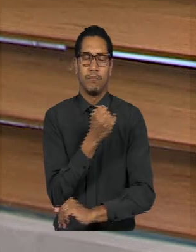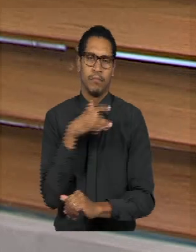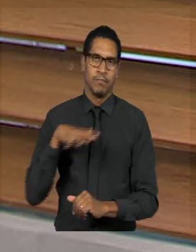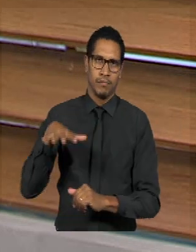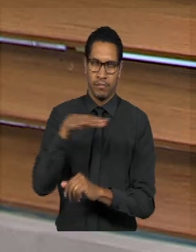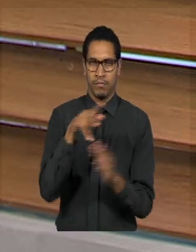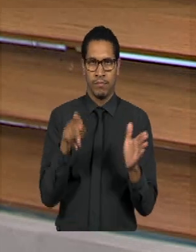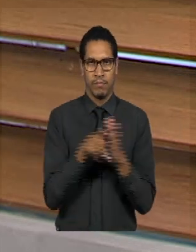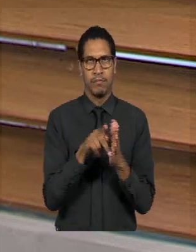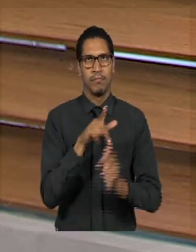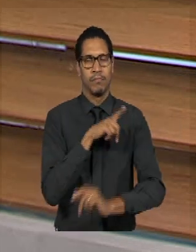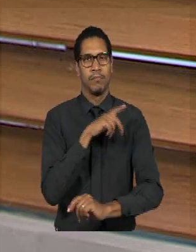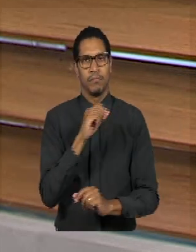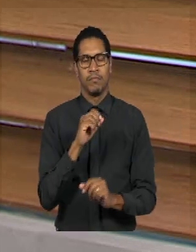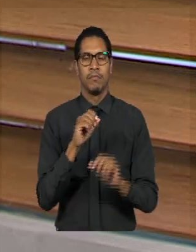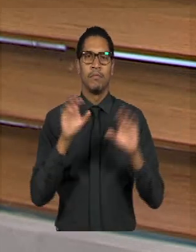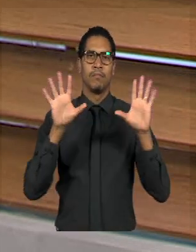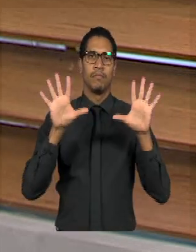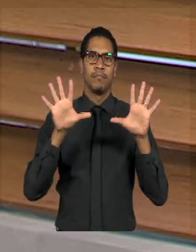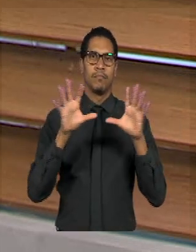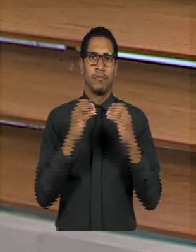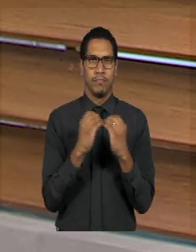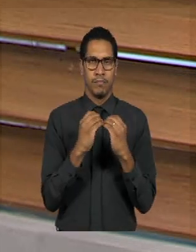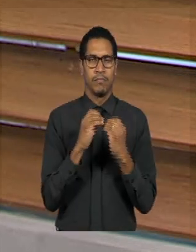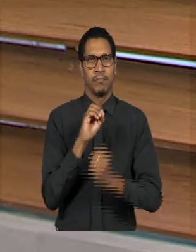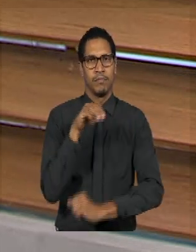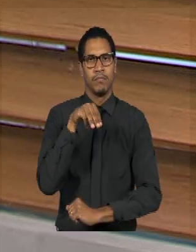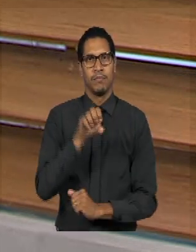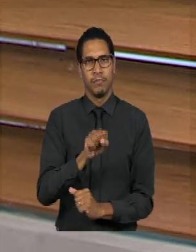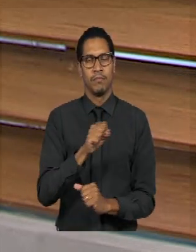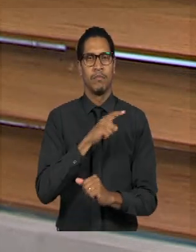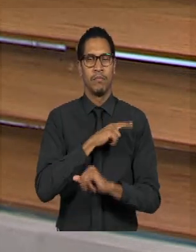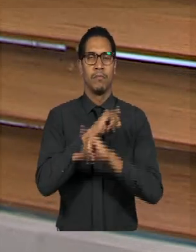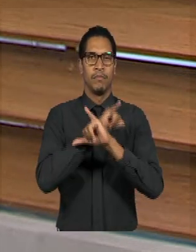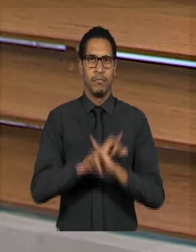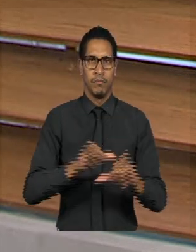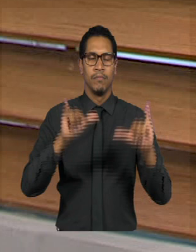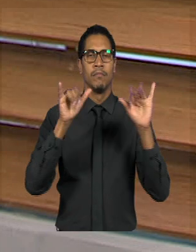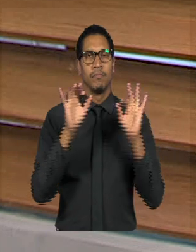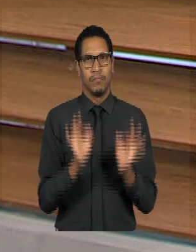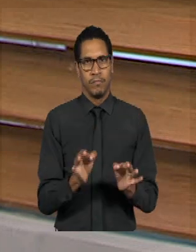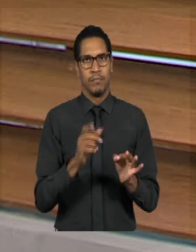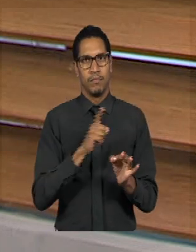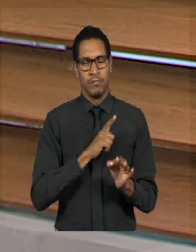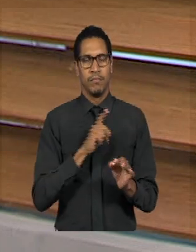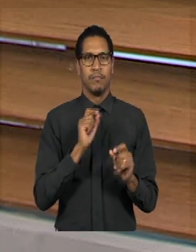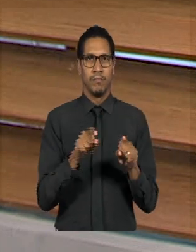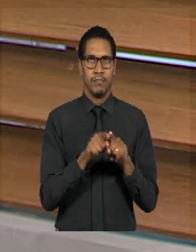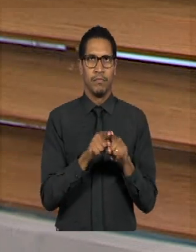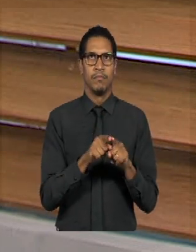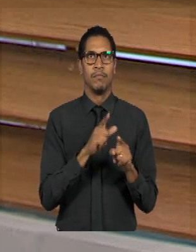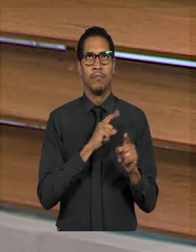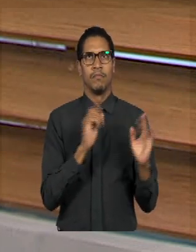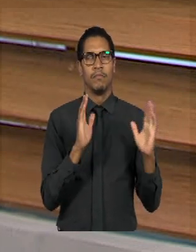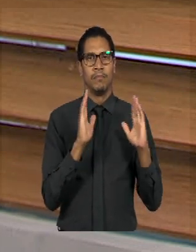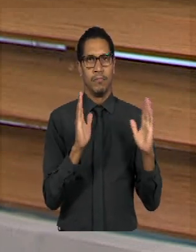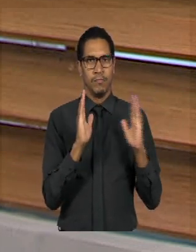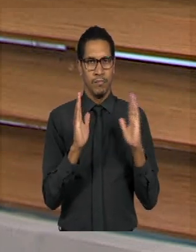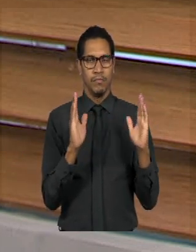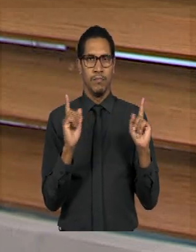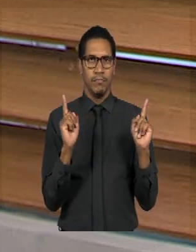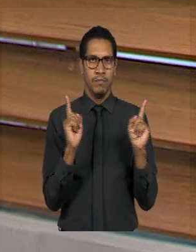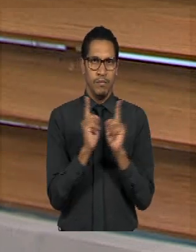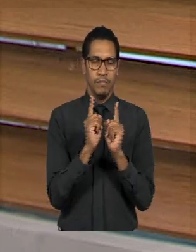Organização Mundial da Saúde, ela lançou, nós tivemos a década de redução